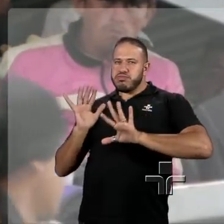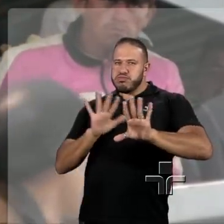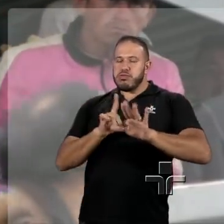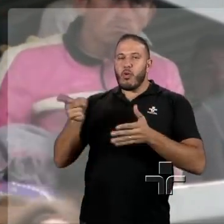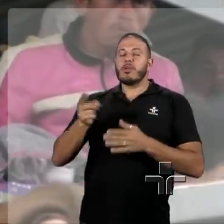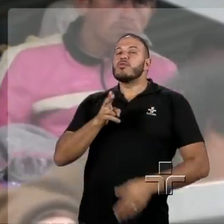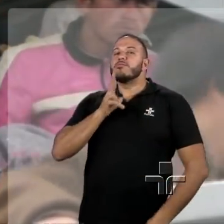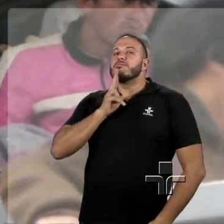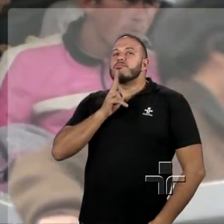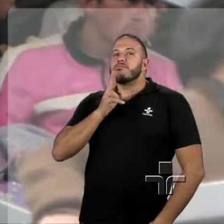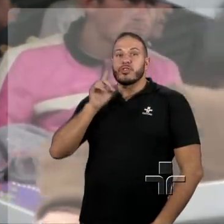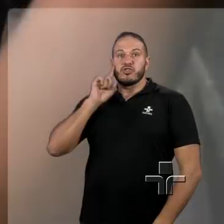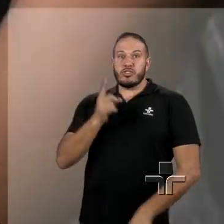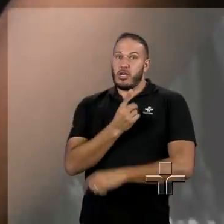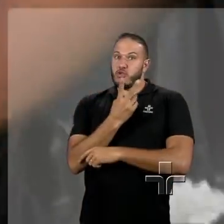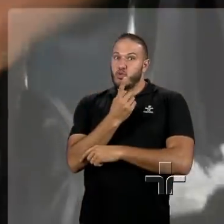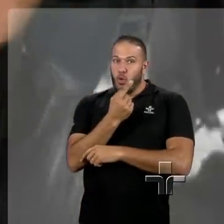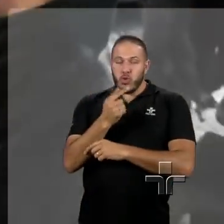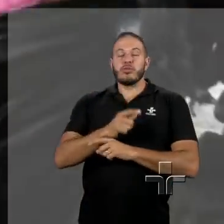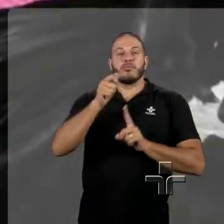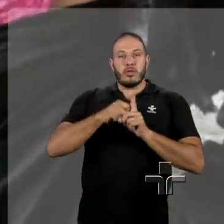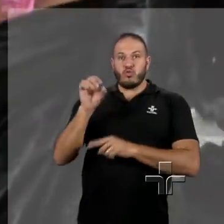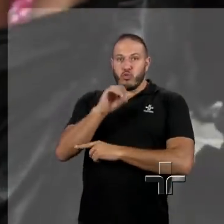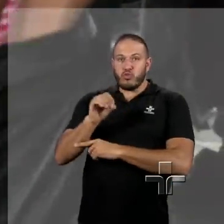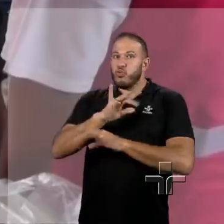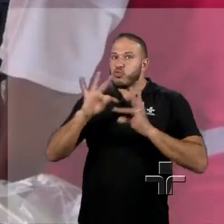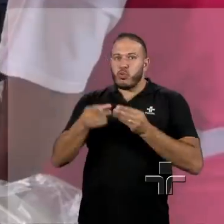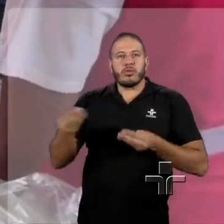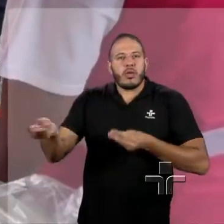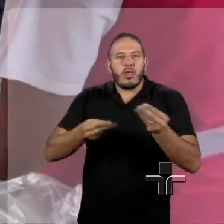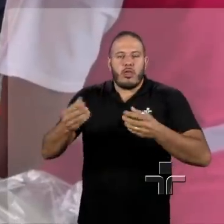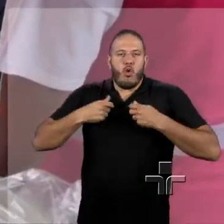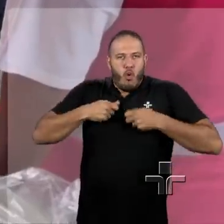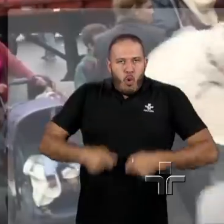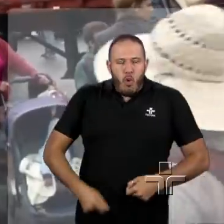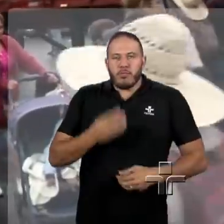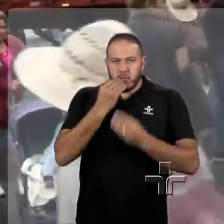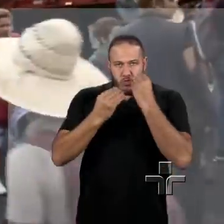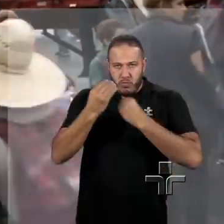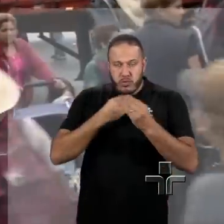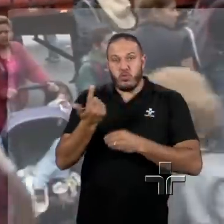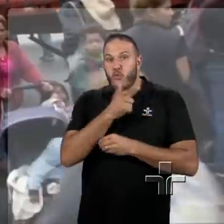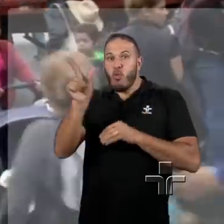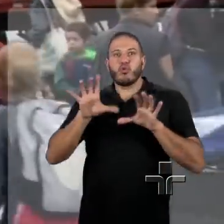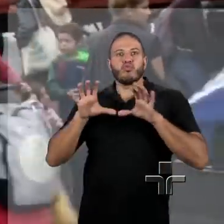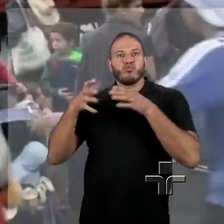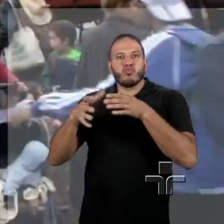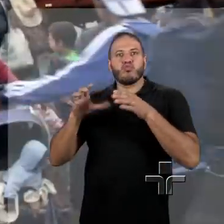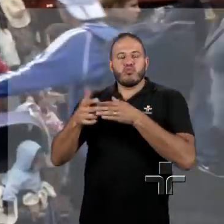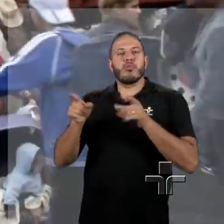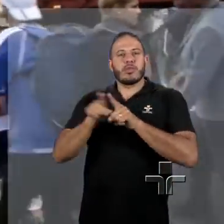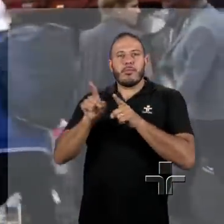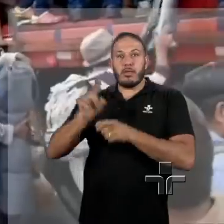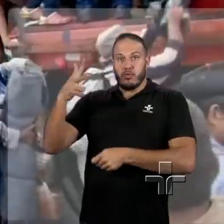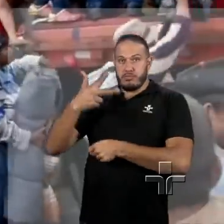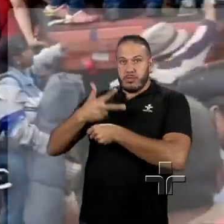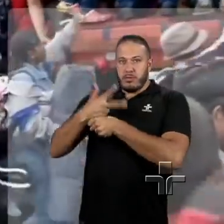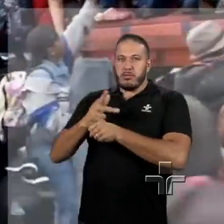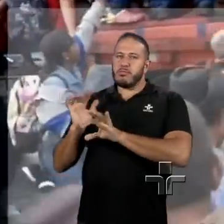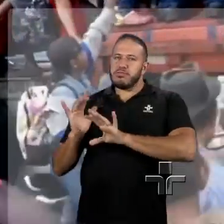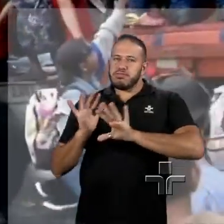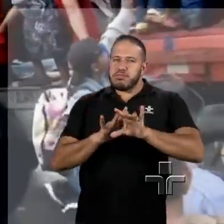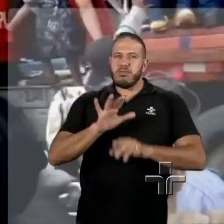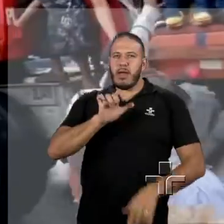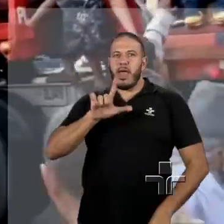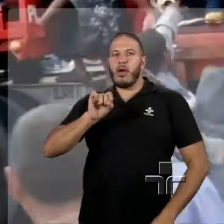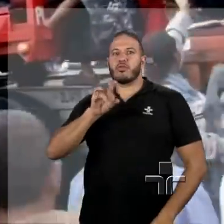Honduras no dia 12 de outubro. Todos receberam roupas e comida. Outros grupos que deixaram a Guatemala, El